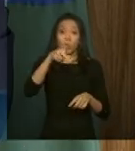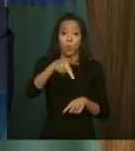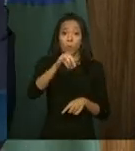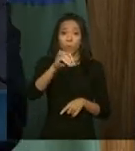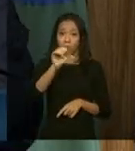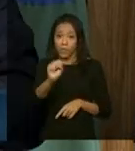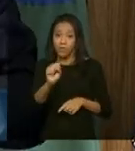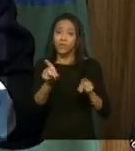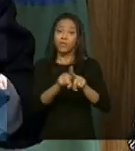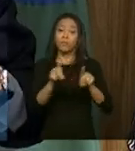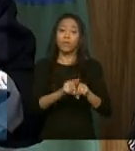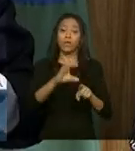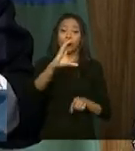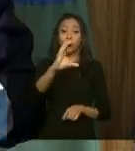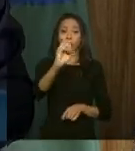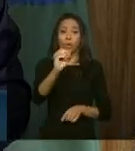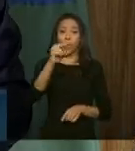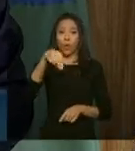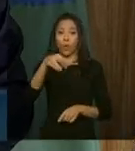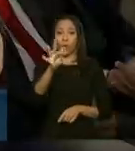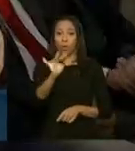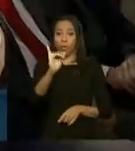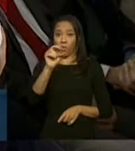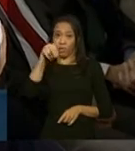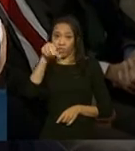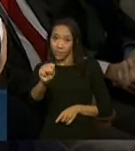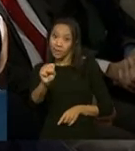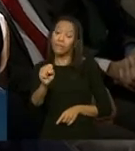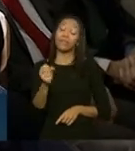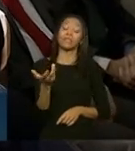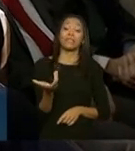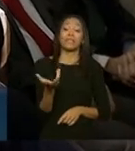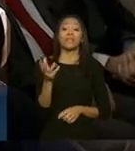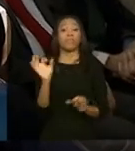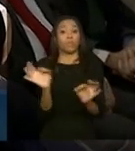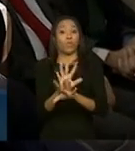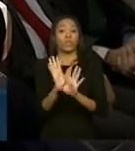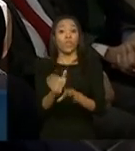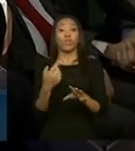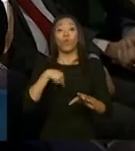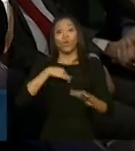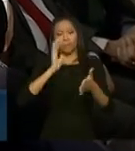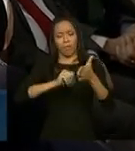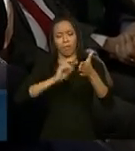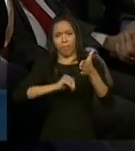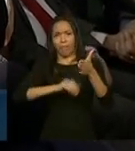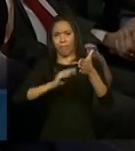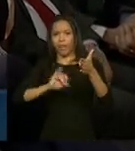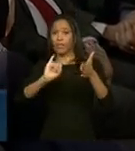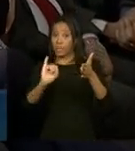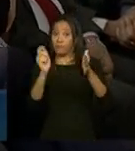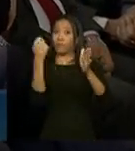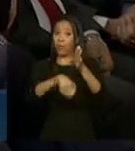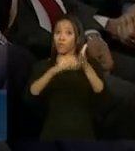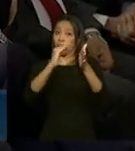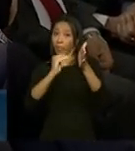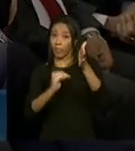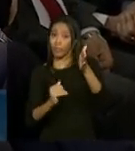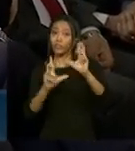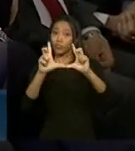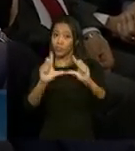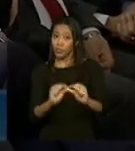gente avançar. Agora, se nós não temos muita margem fiscal, e não temos, porque nós desoneramos muito e temos que fazer superávit